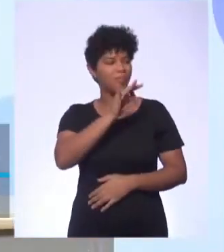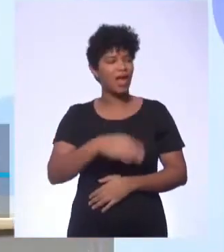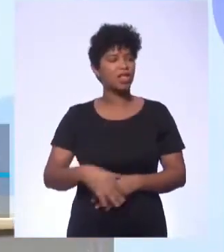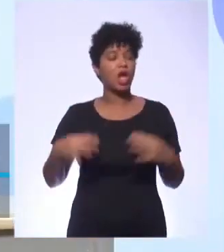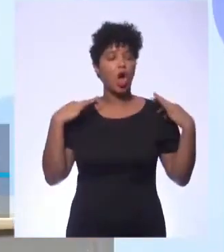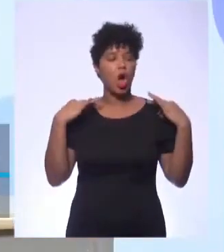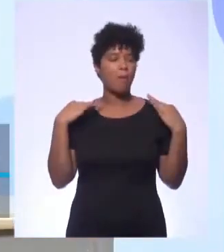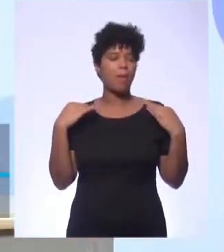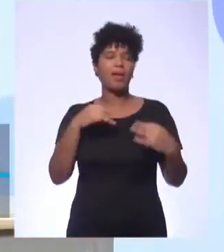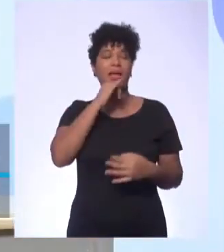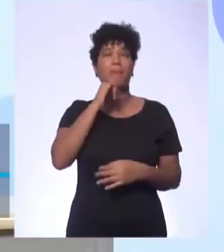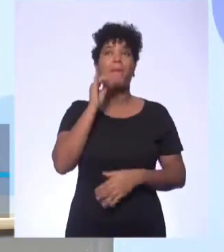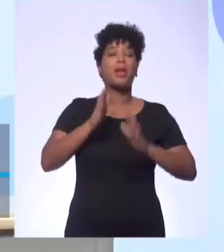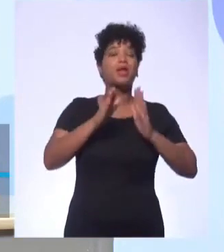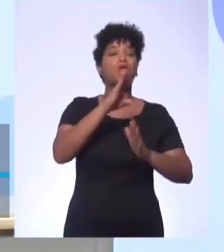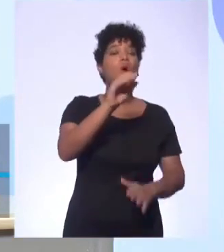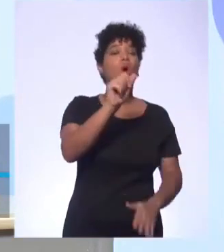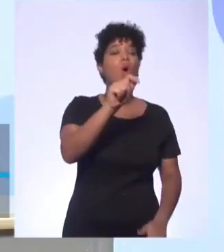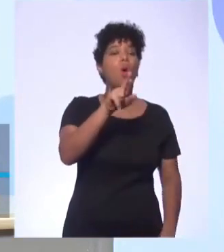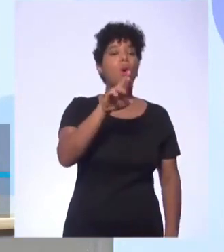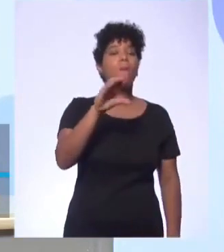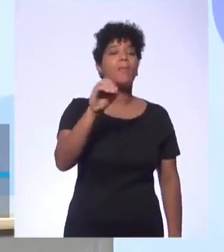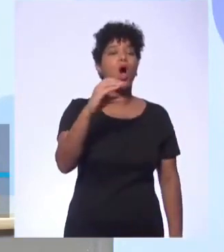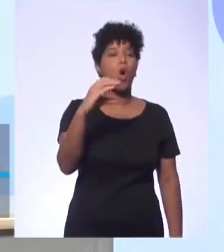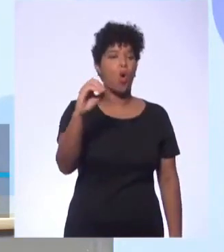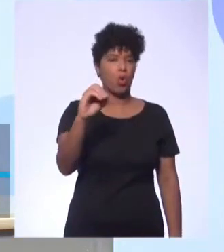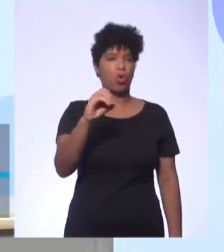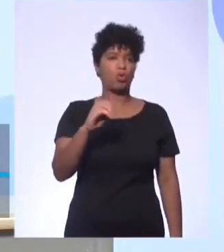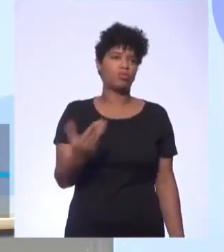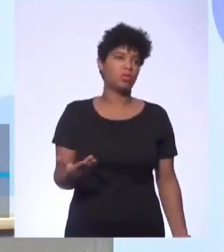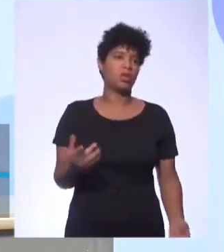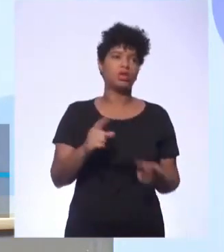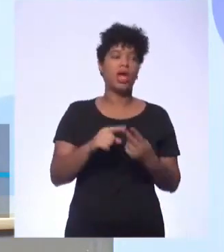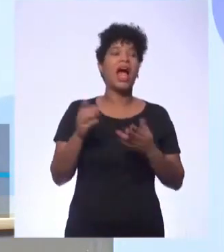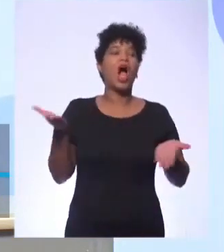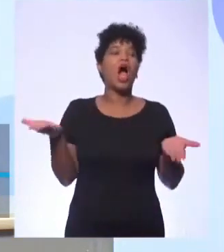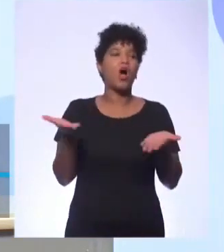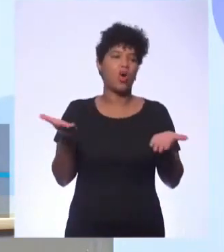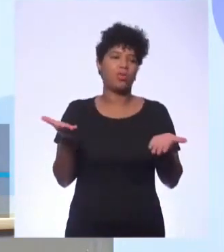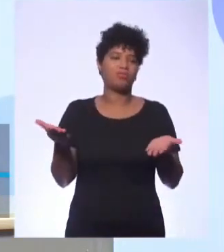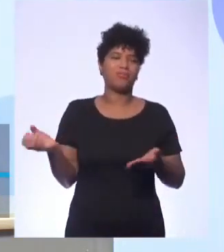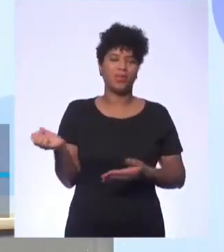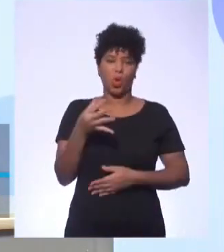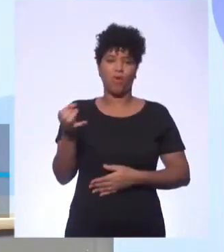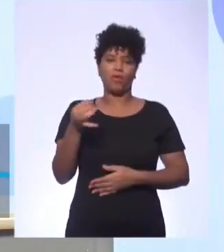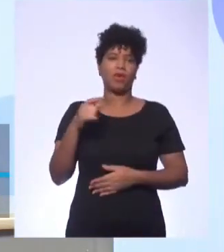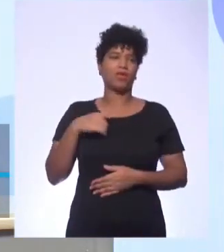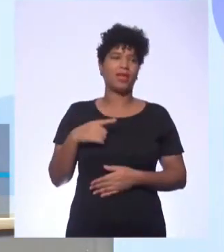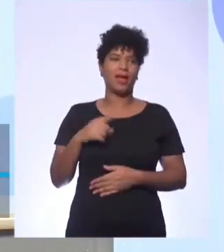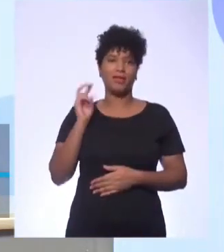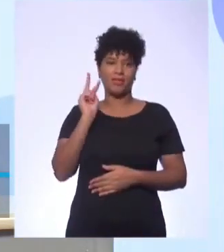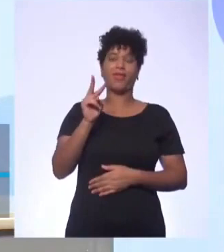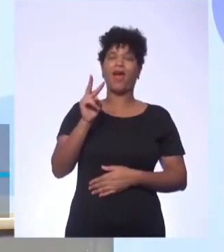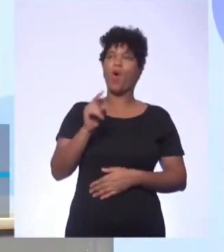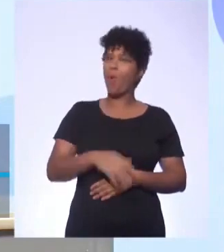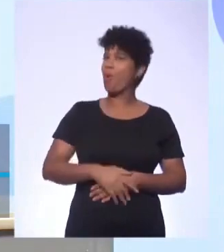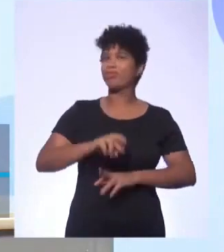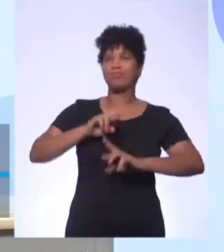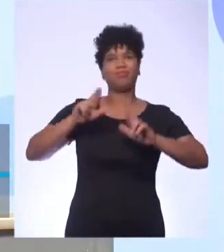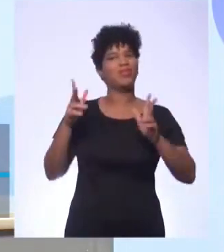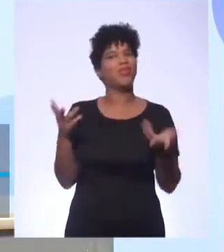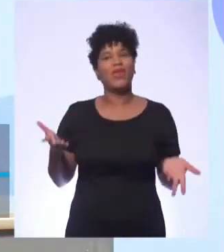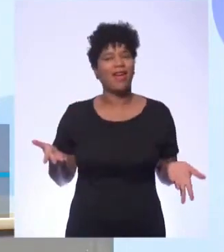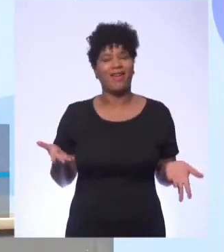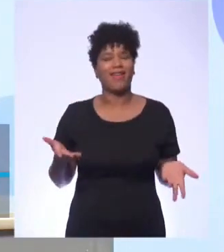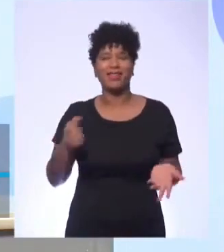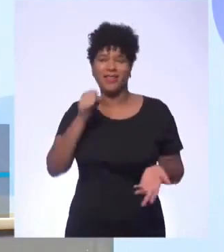característica específica. Sim. E assim por diante. A moderna, que quebra todas as regras, né? Você bate o olho e você vê, não, isso aqui é